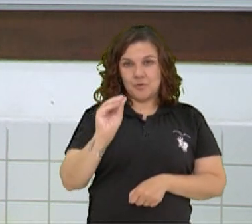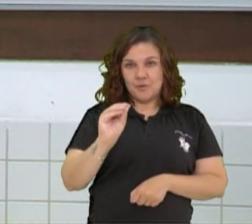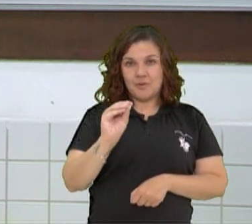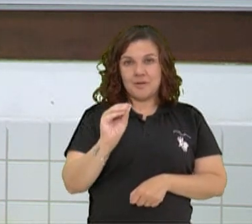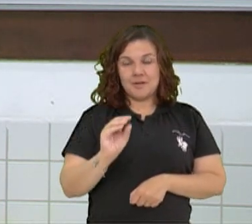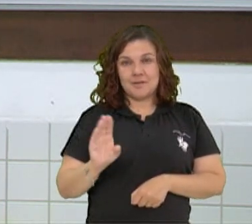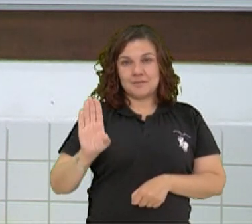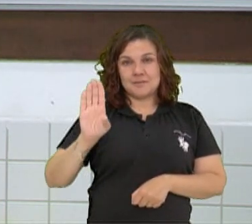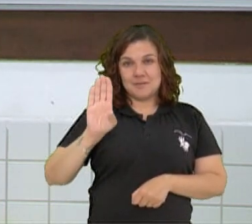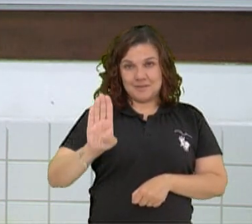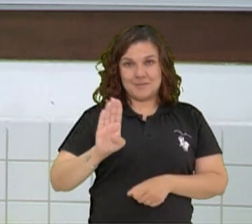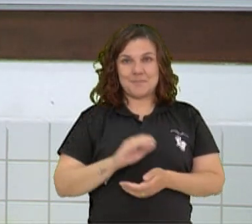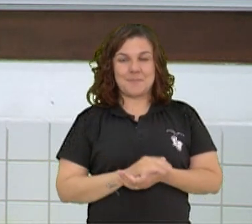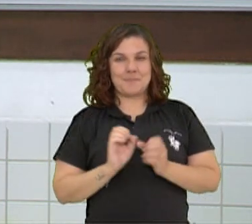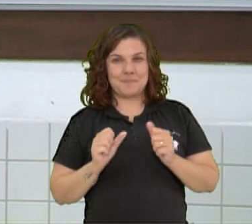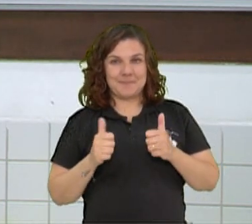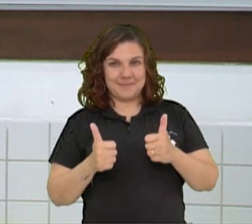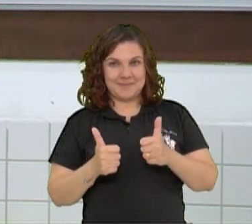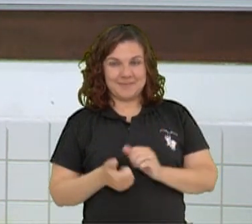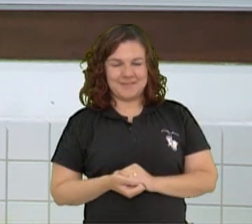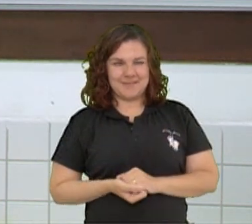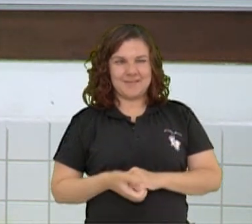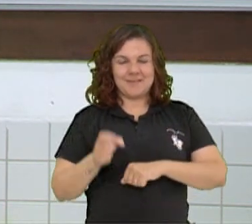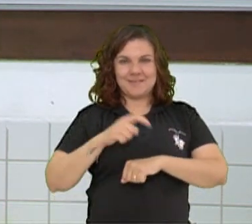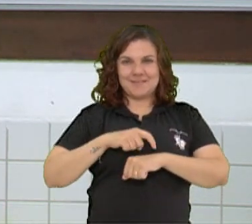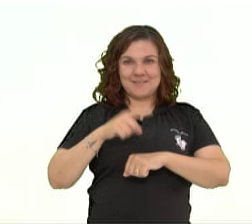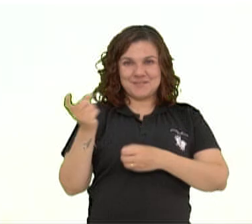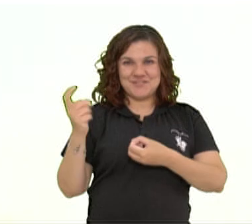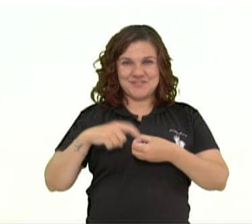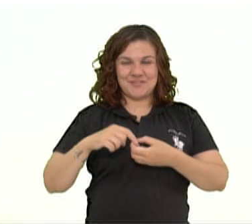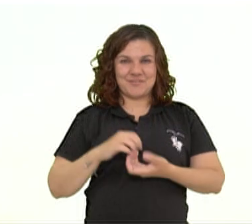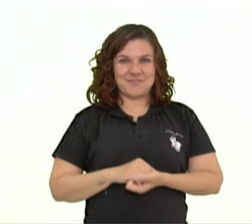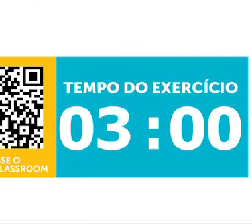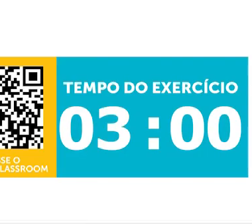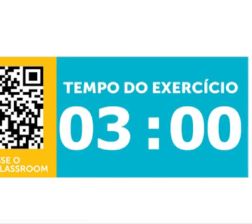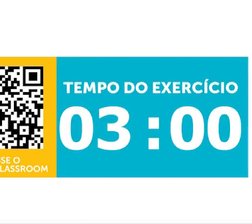gente vai resolver outra alternativa, tá bom? Dou um tempinho e já volto.